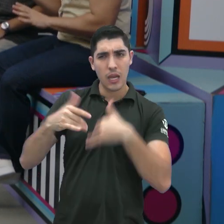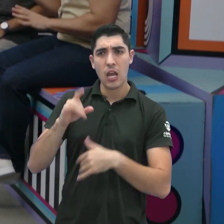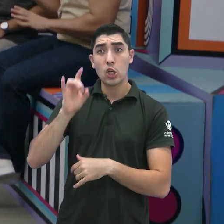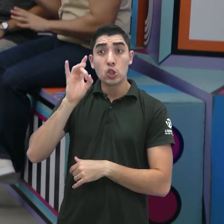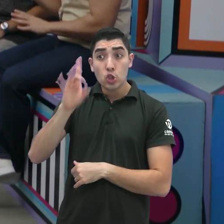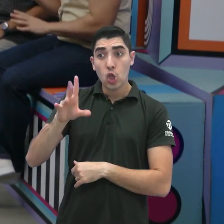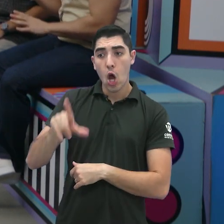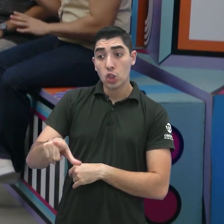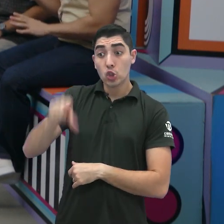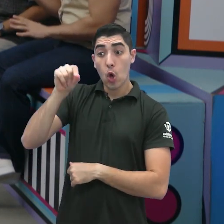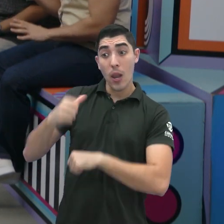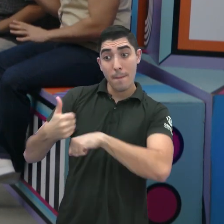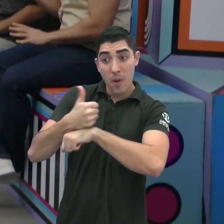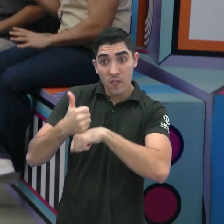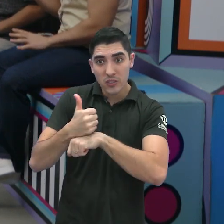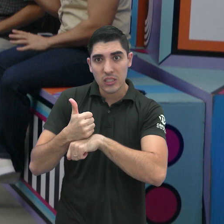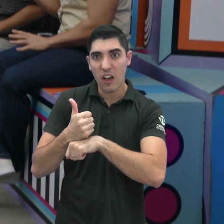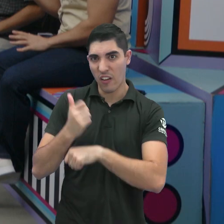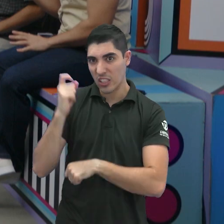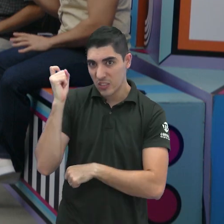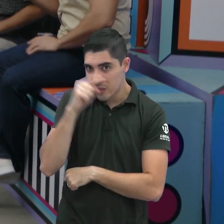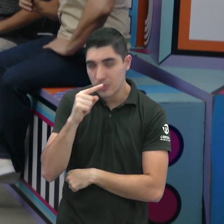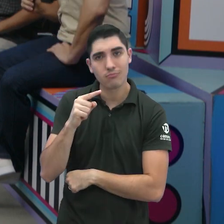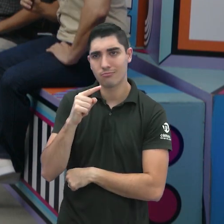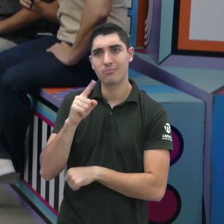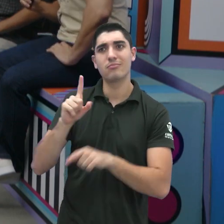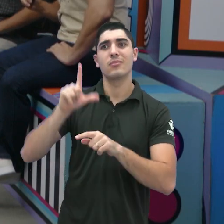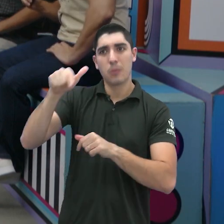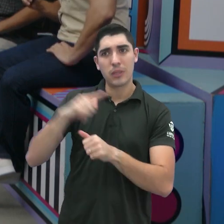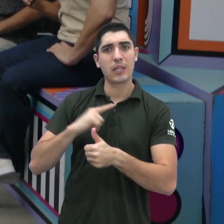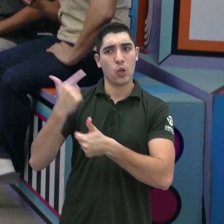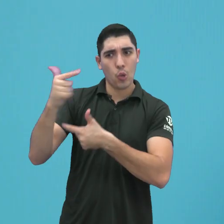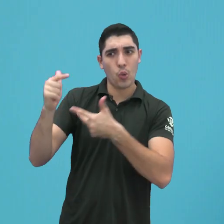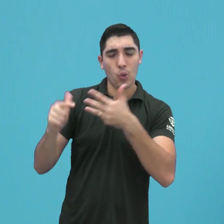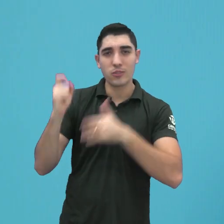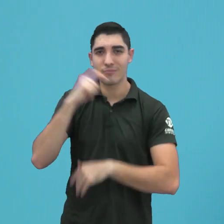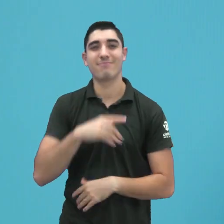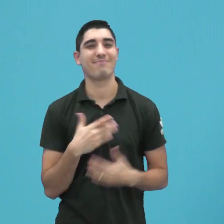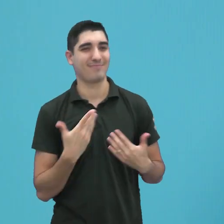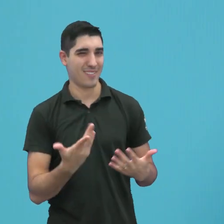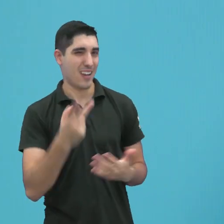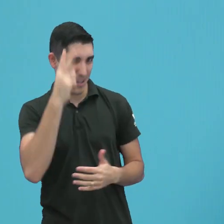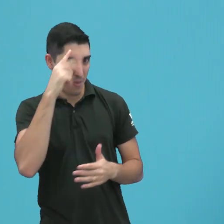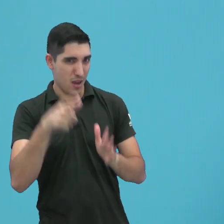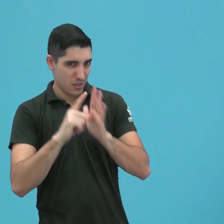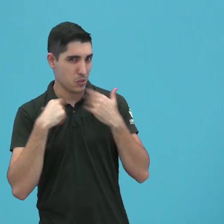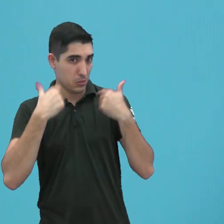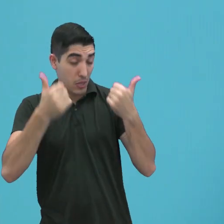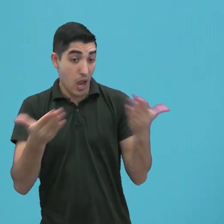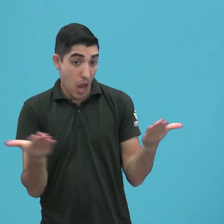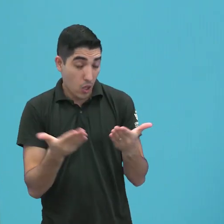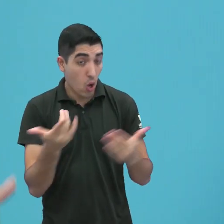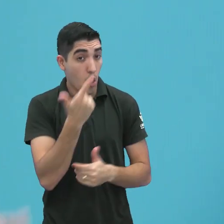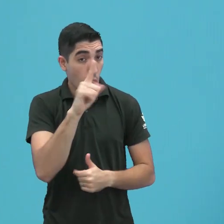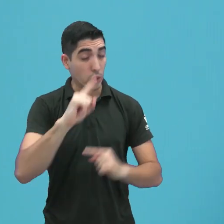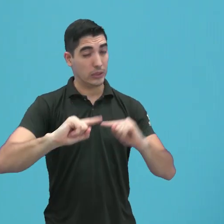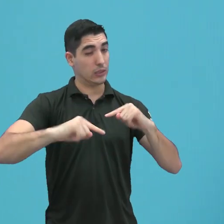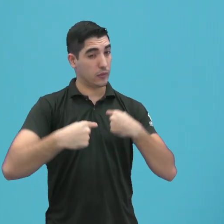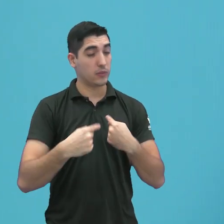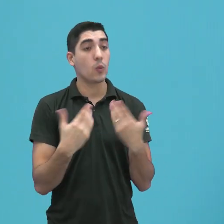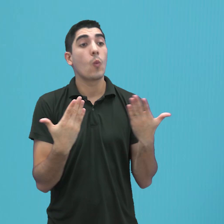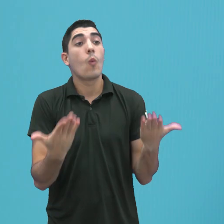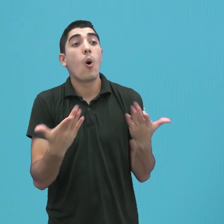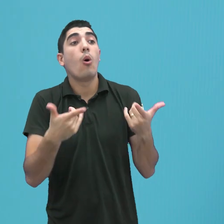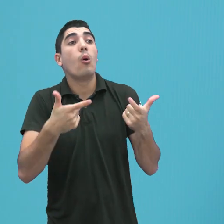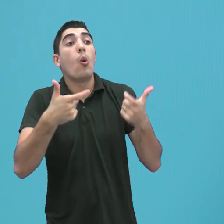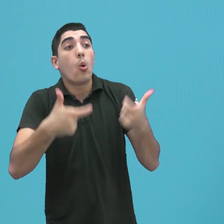Não. O começo da carreira também O tem seus começo altos é e muito baixos. difícil. Agora, foi o que eu falei, agora é uma outra etapa. Uma coisa que sempre ficou muito na